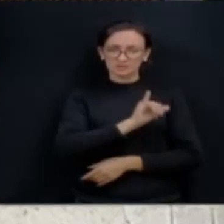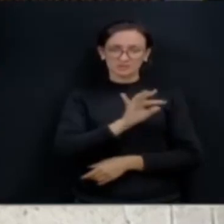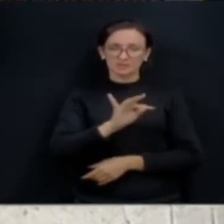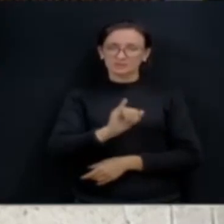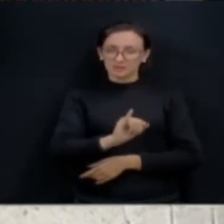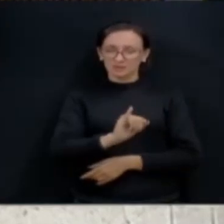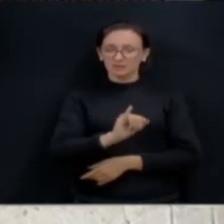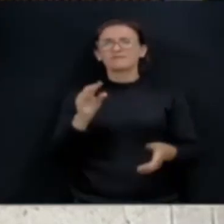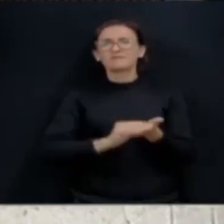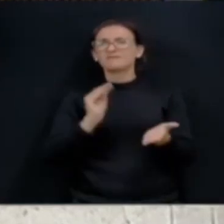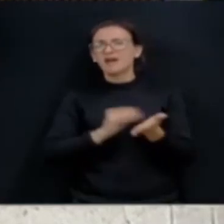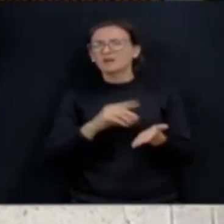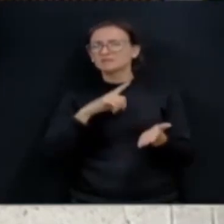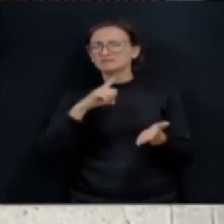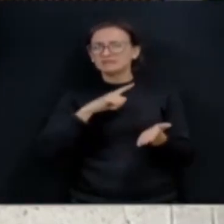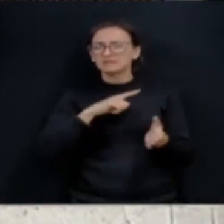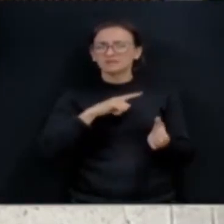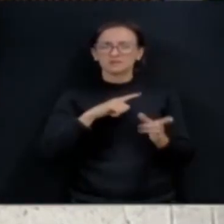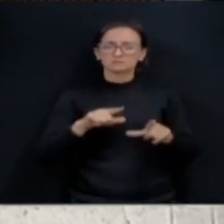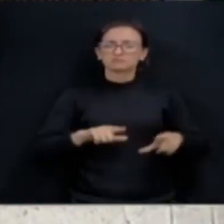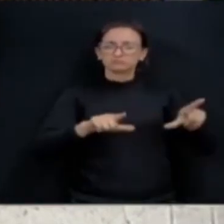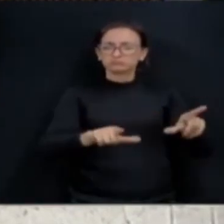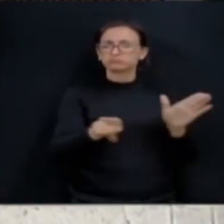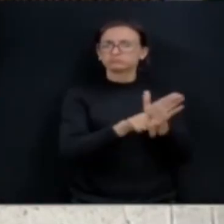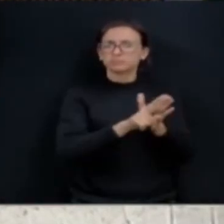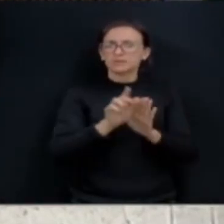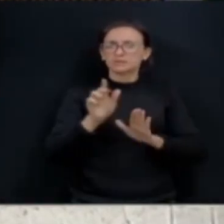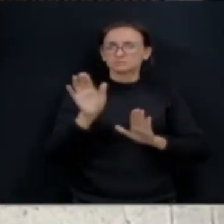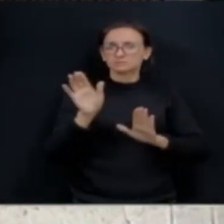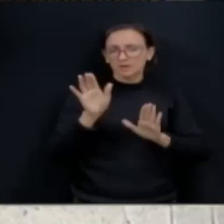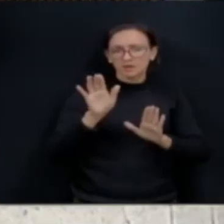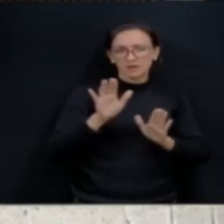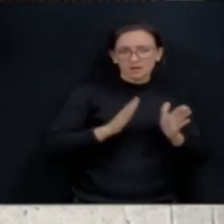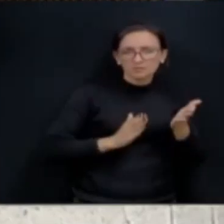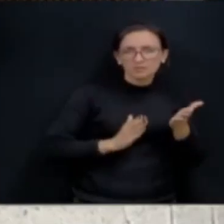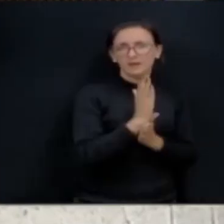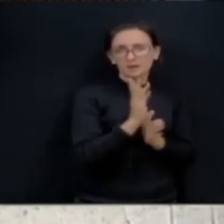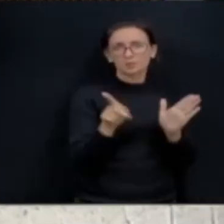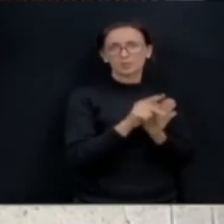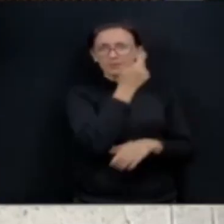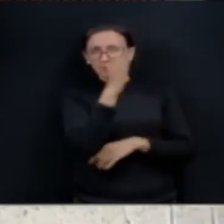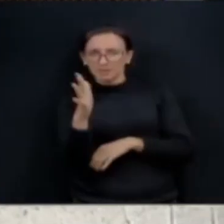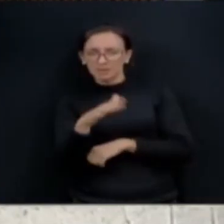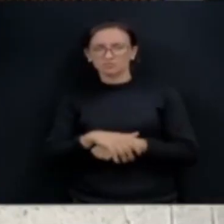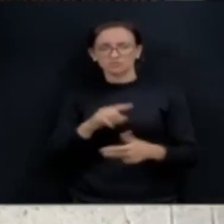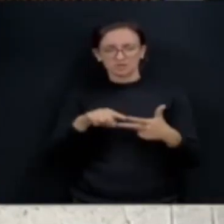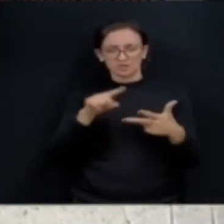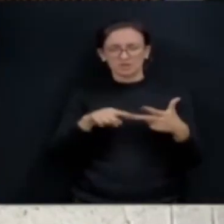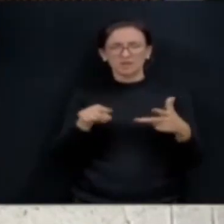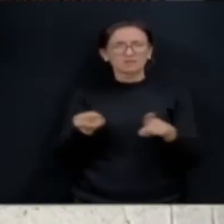a ausência de licenciamento ambiental, critérios desconhecidos para as faixas de descontos e aportes